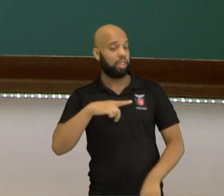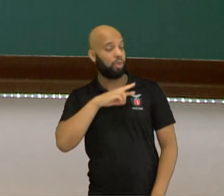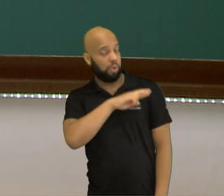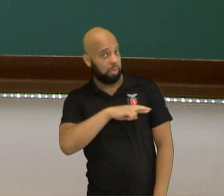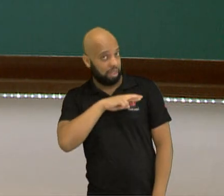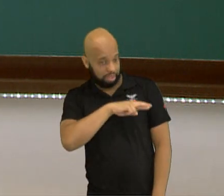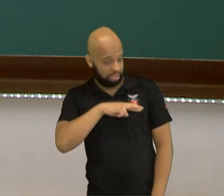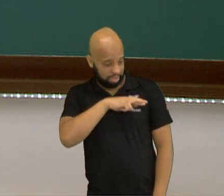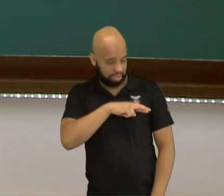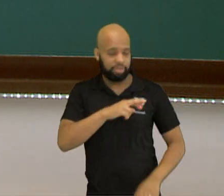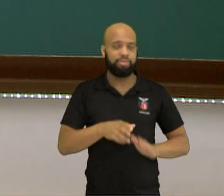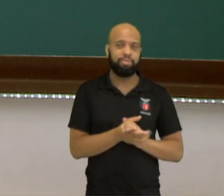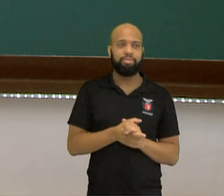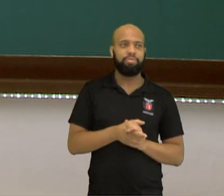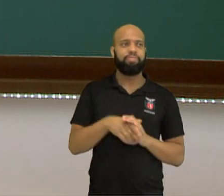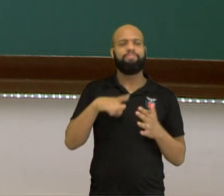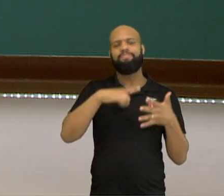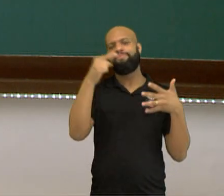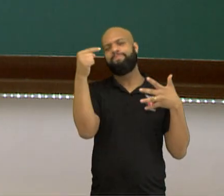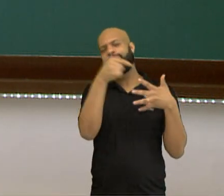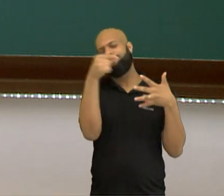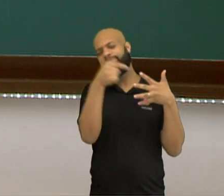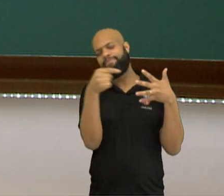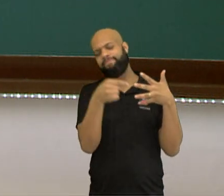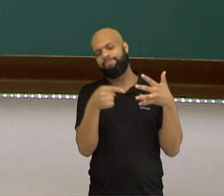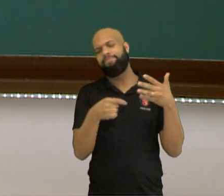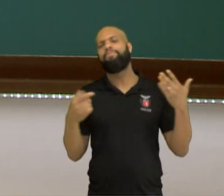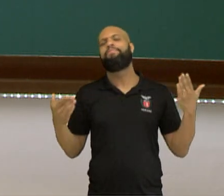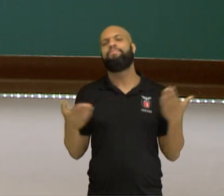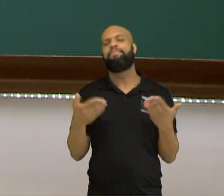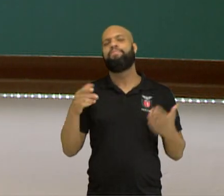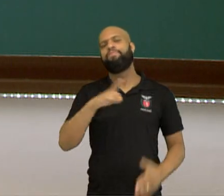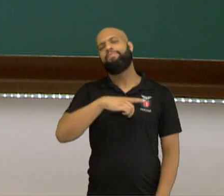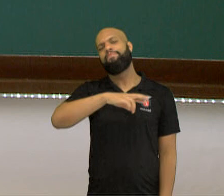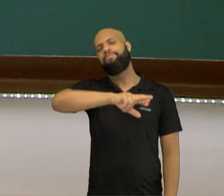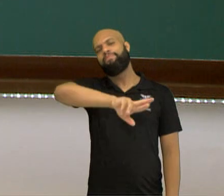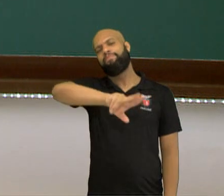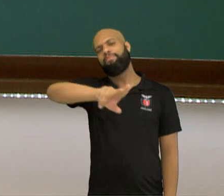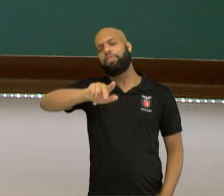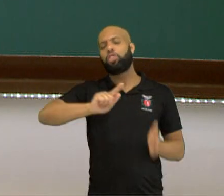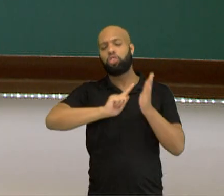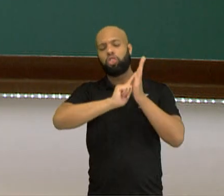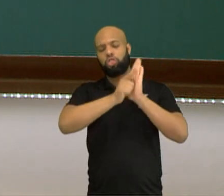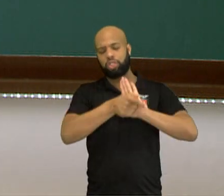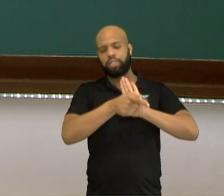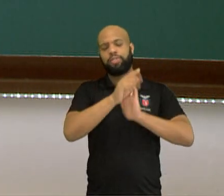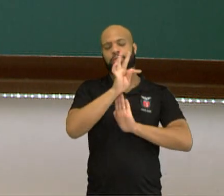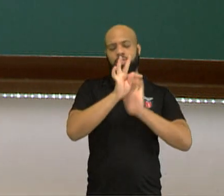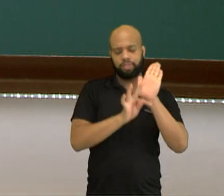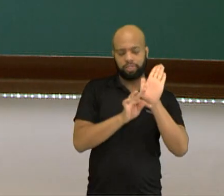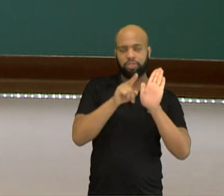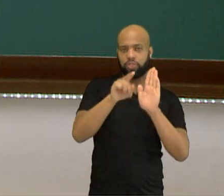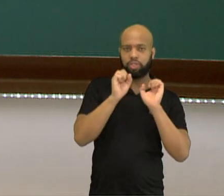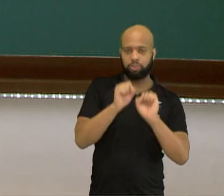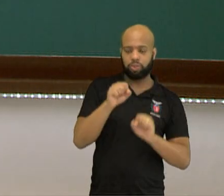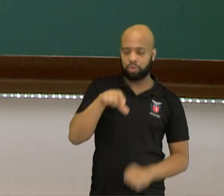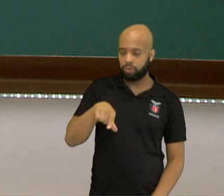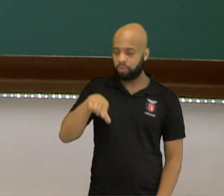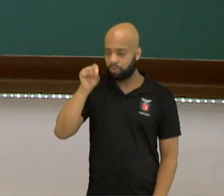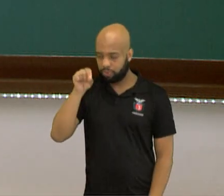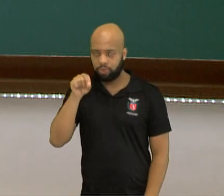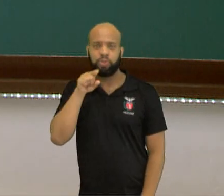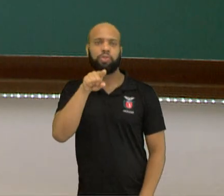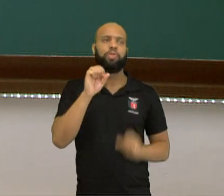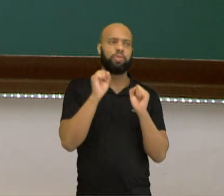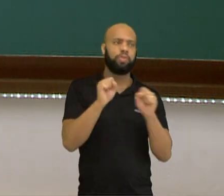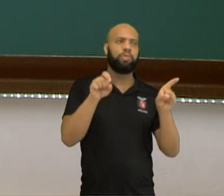romance, né? Então, atualmente, muitos gêneros que você pode escolher, né? Que